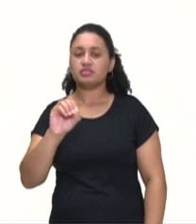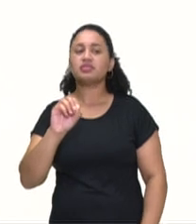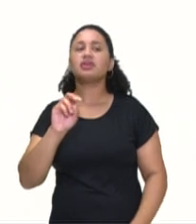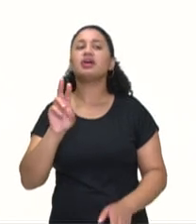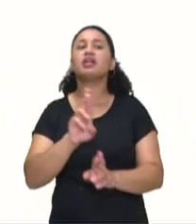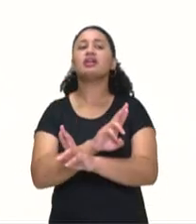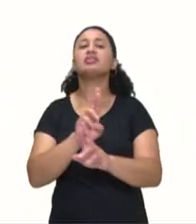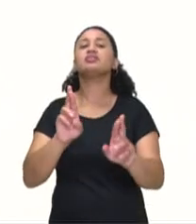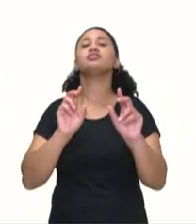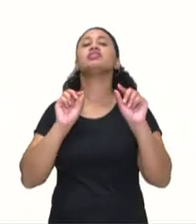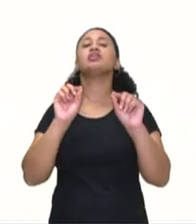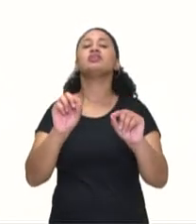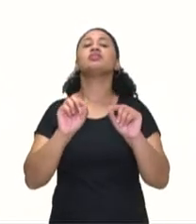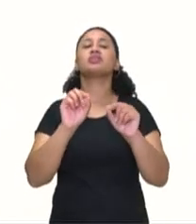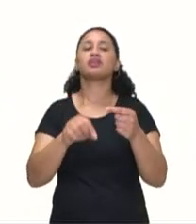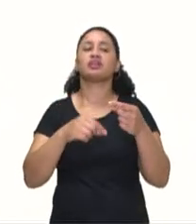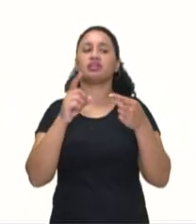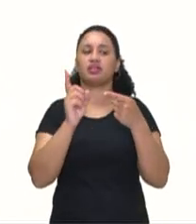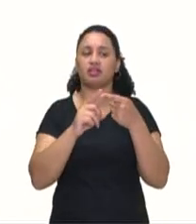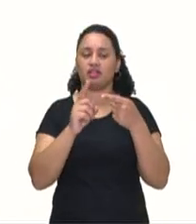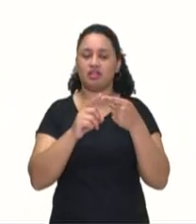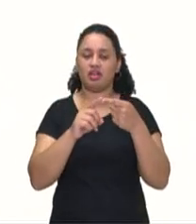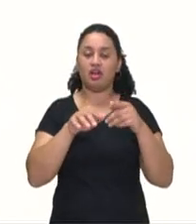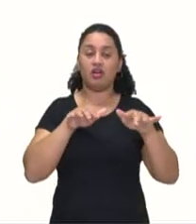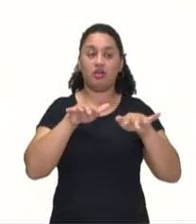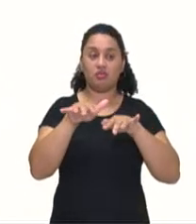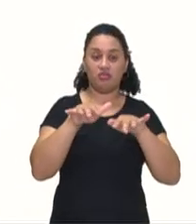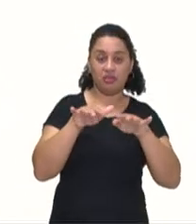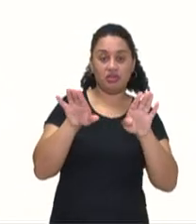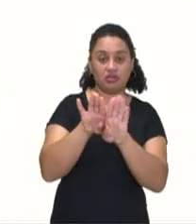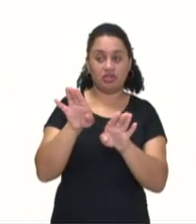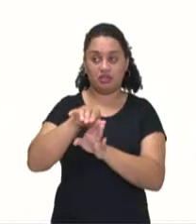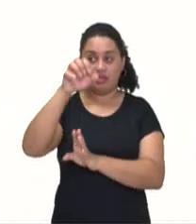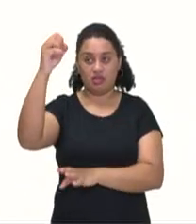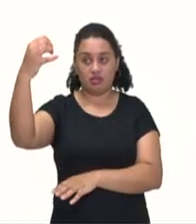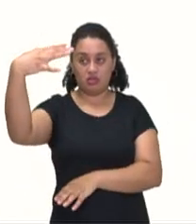está ligado à ideia de movimento e luz,